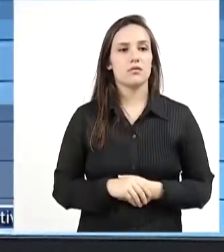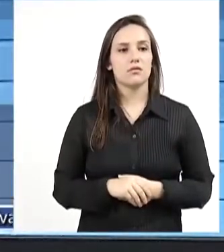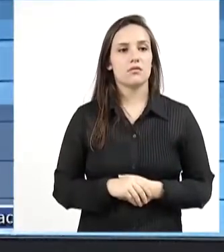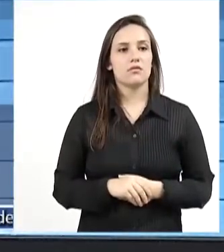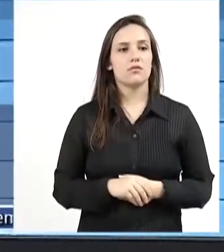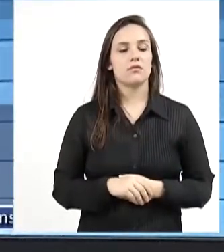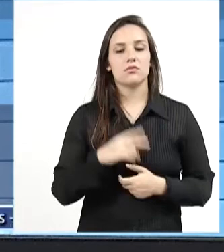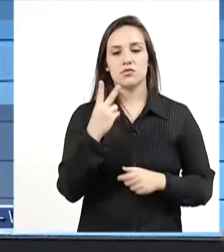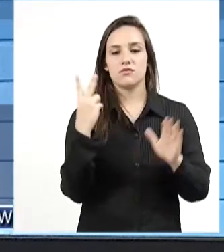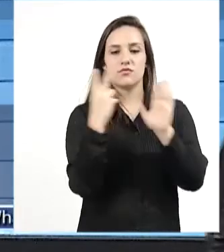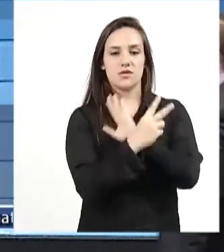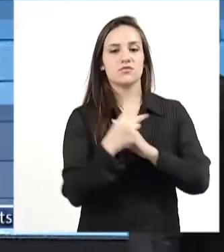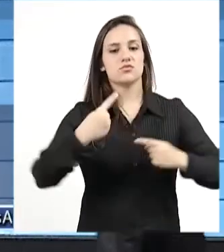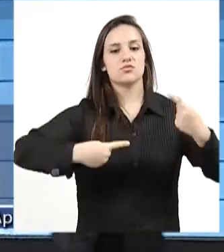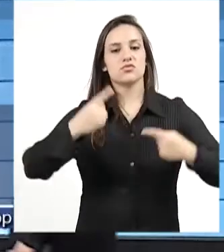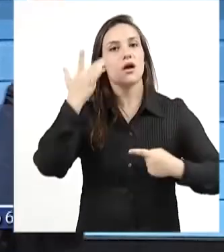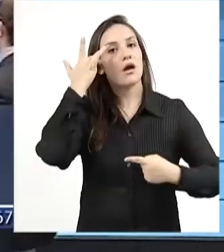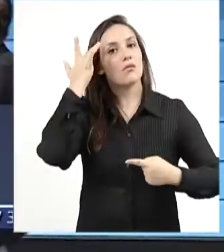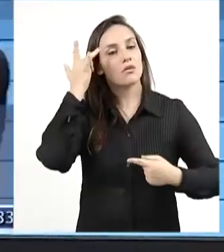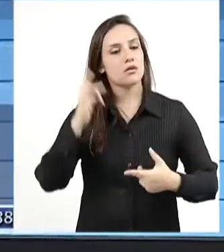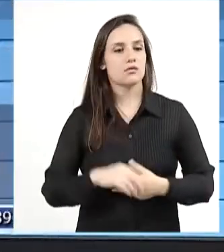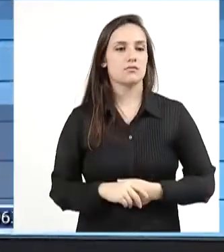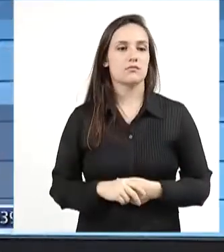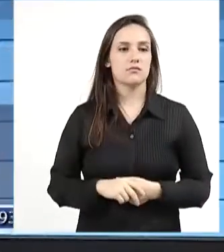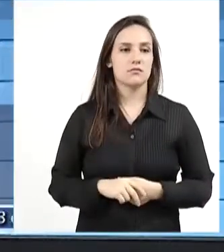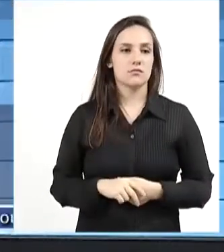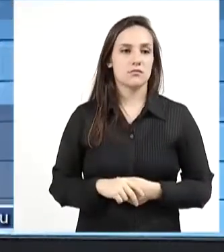para discussão amanhã.